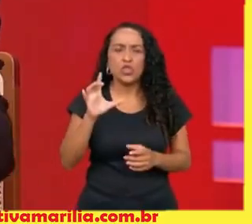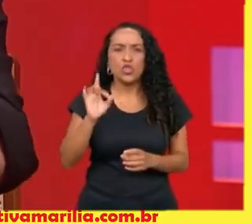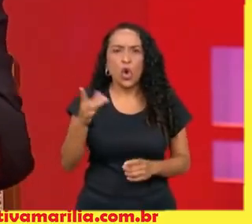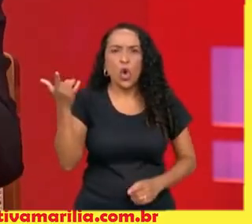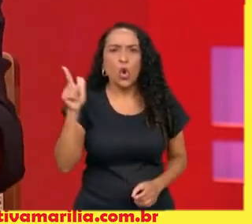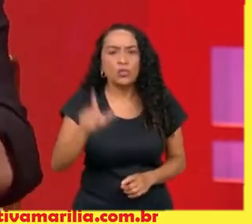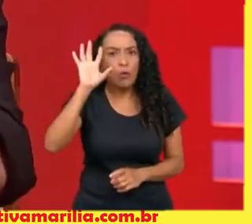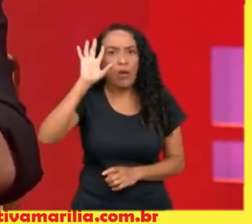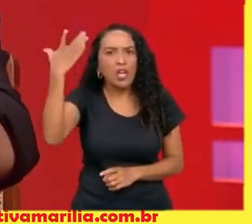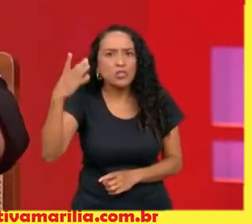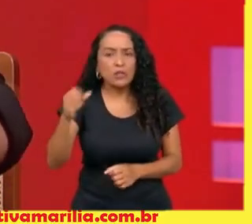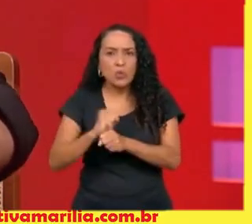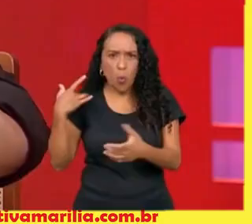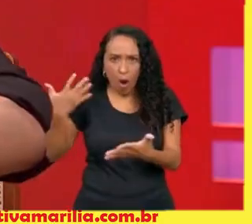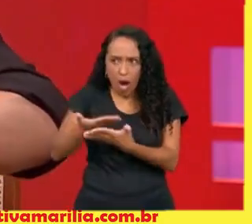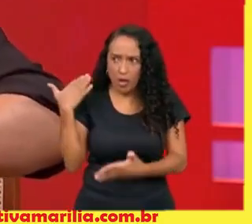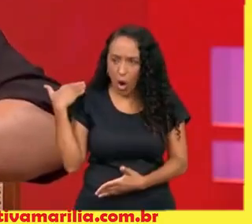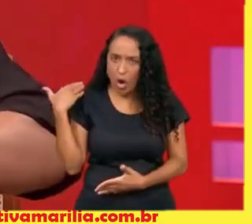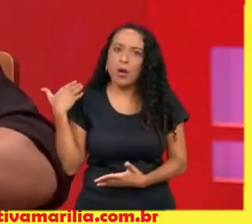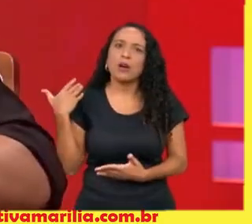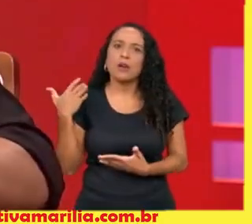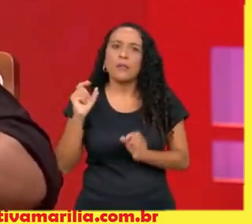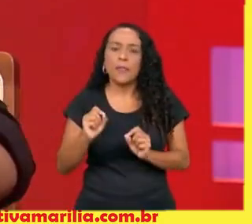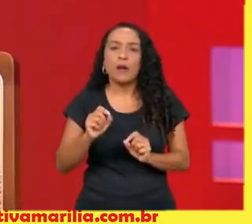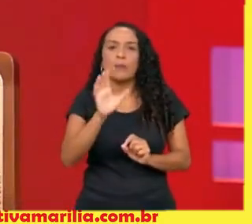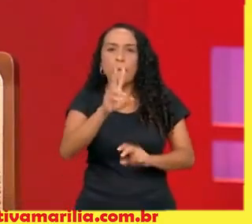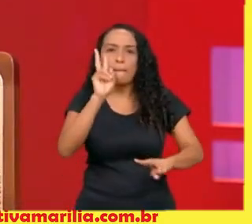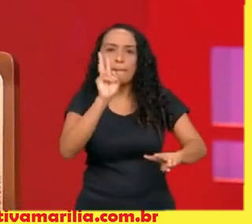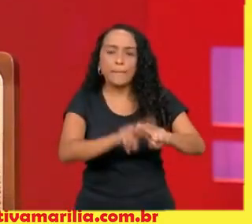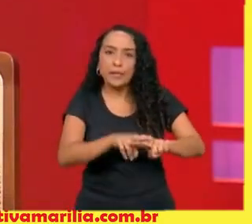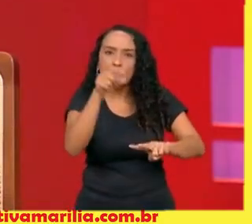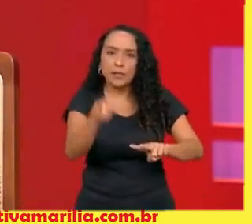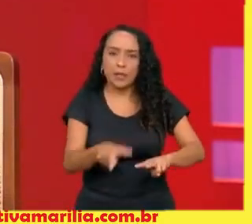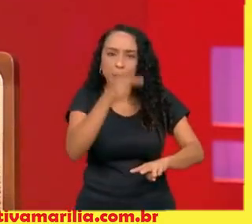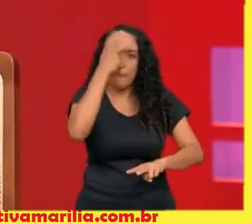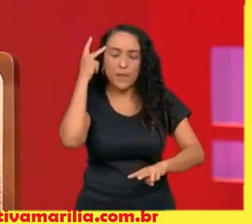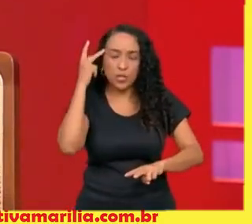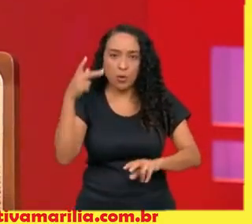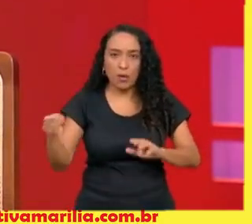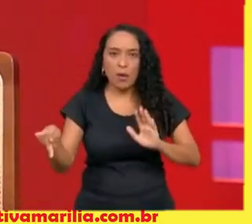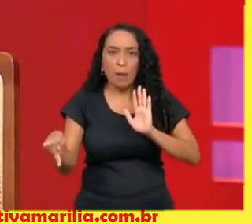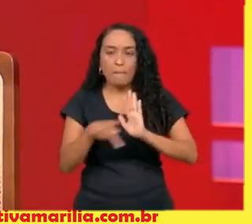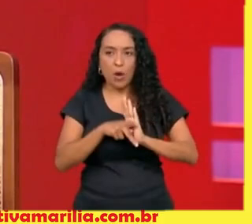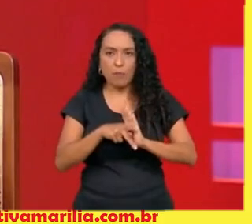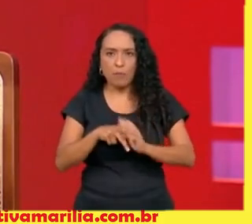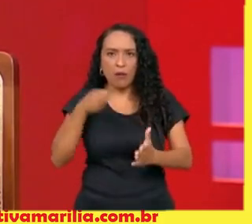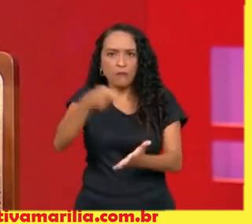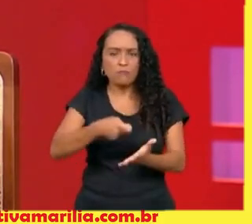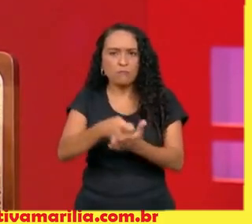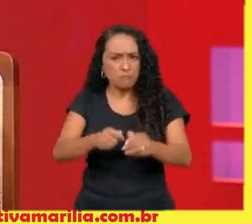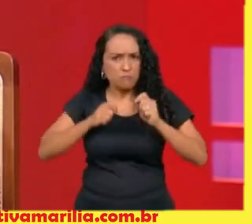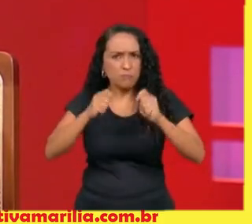conseguiram resolver nos últimos anos. Eles tinham prendido uma militante de esquerda que estava grávida.